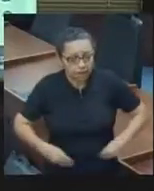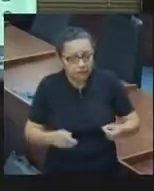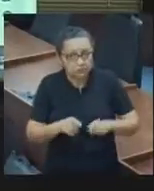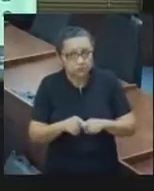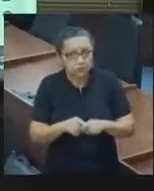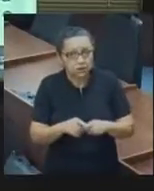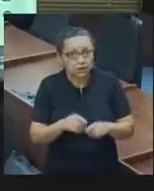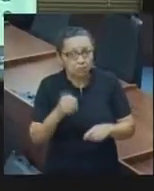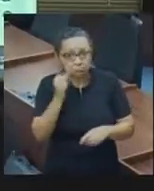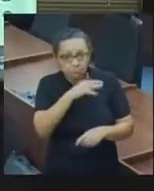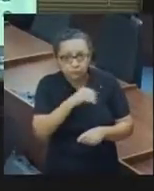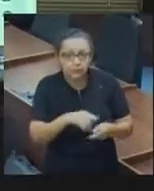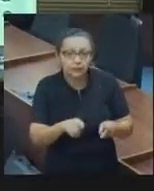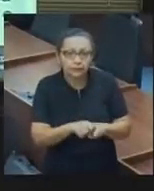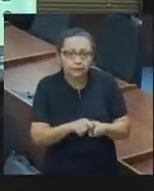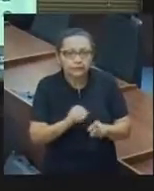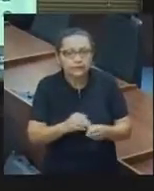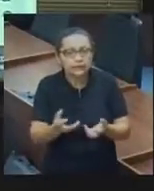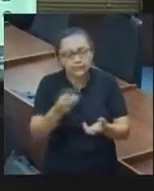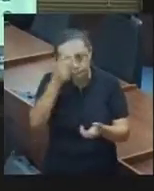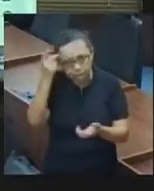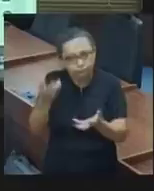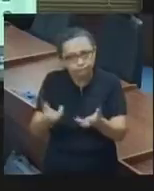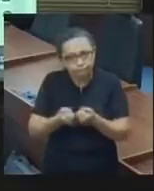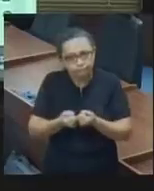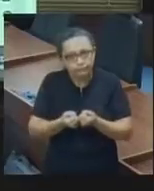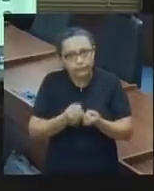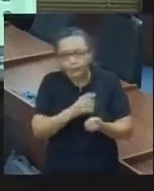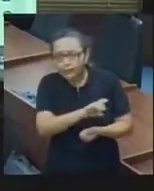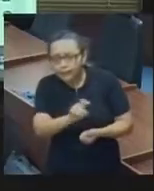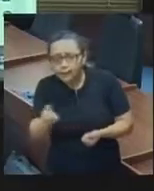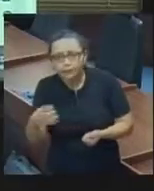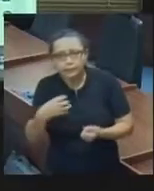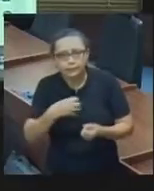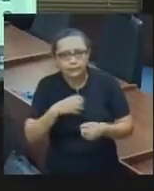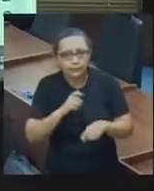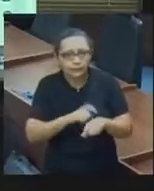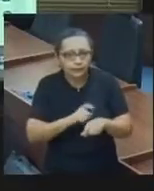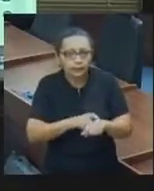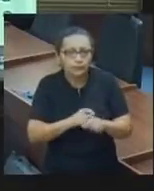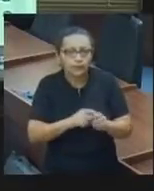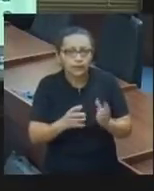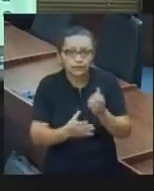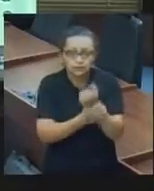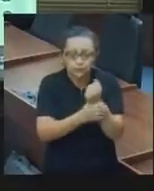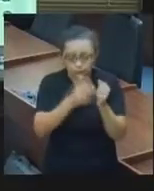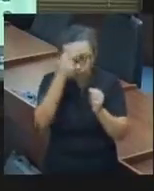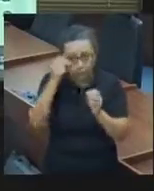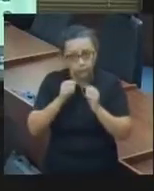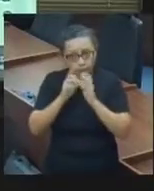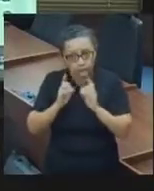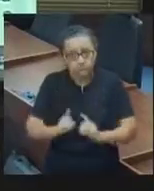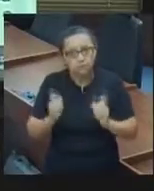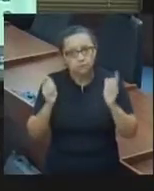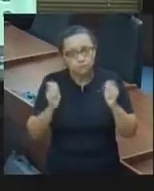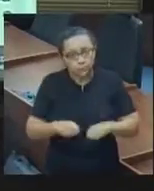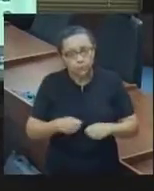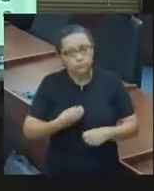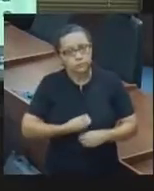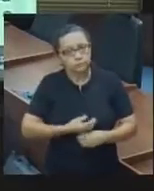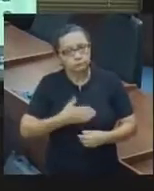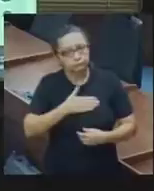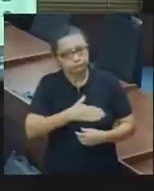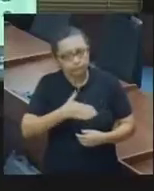indevido quando requeridas em casa com cada caso a fim de assegurar que a pessoa com deficiência possam possa gozar ou